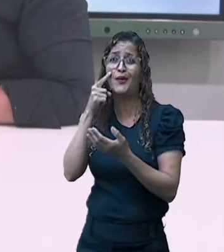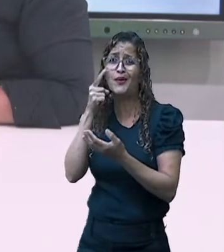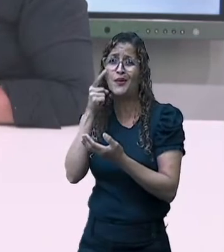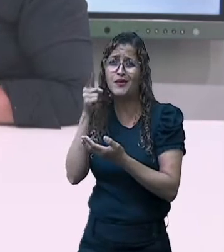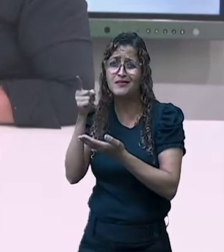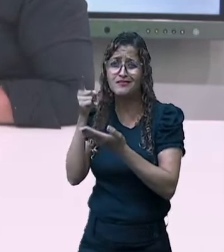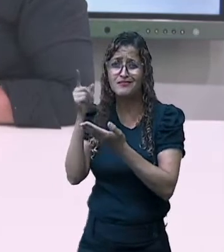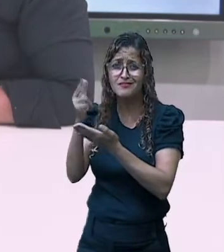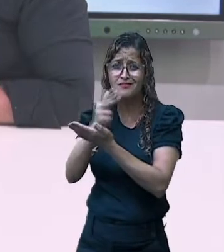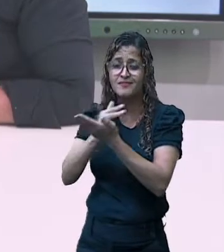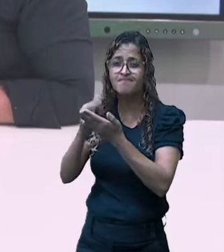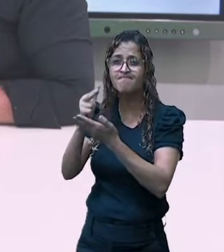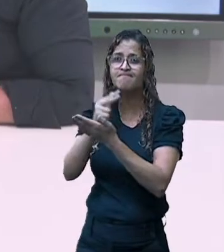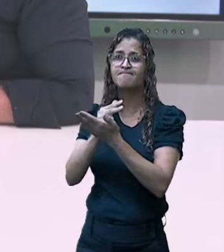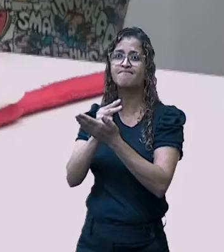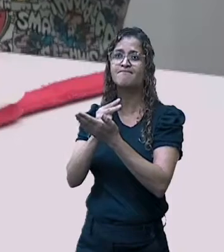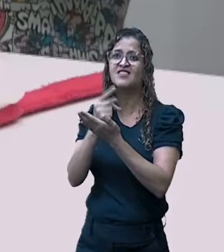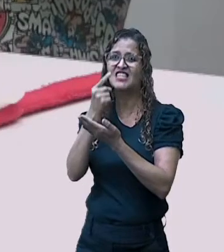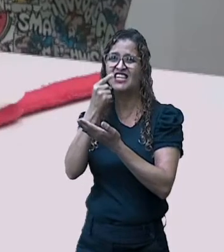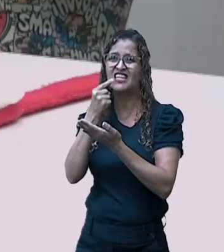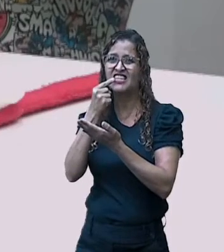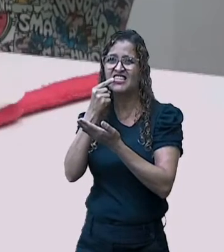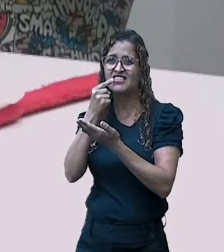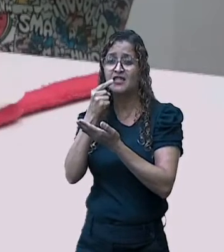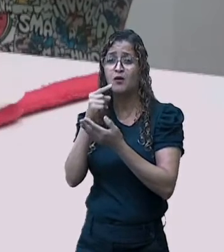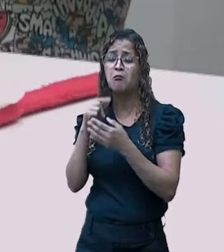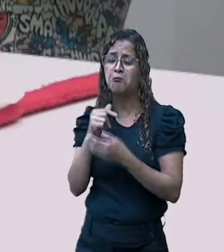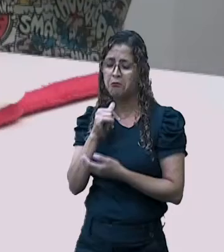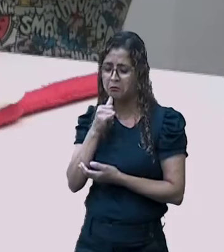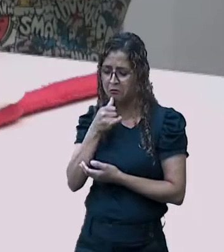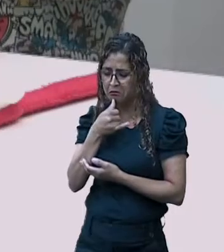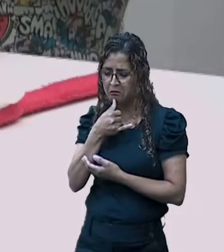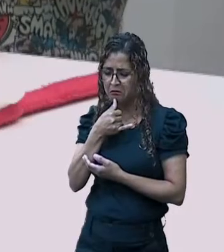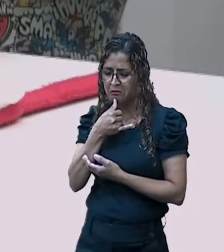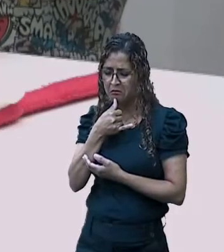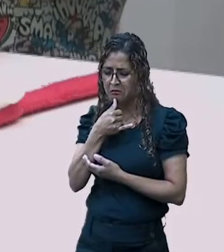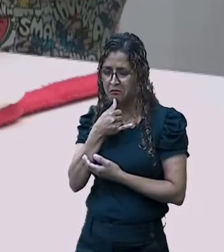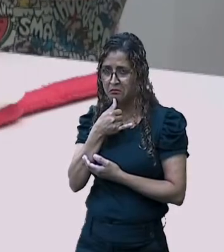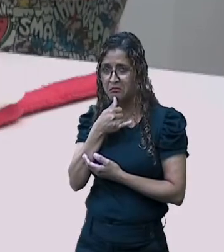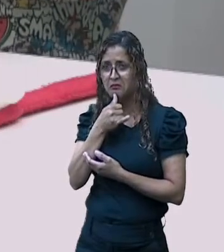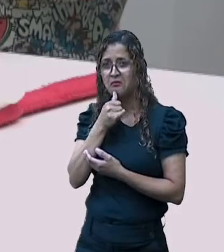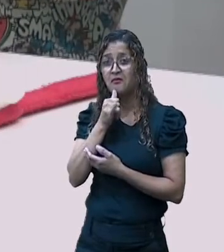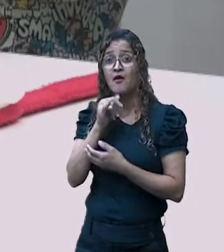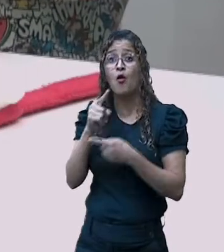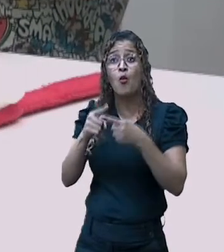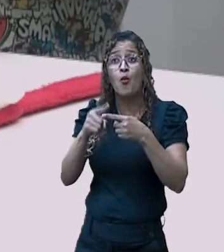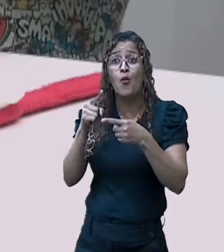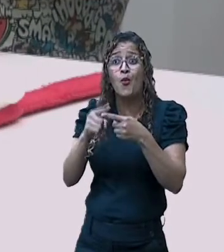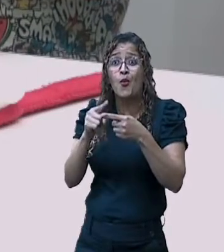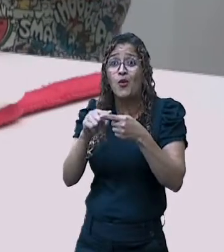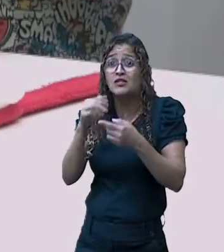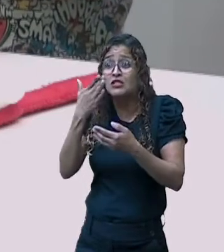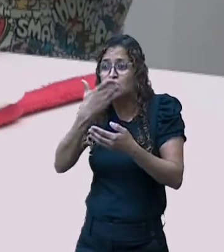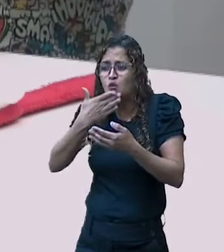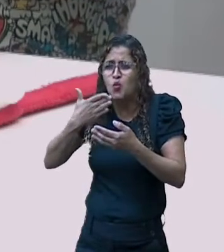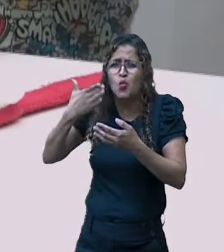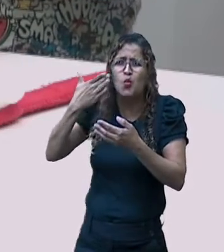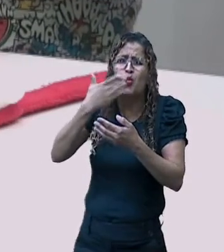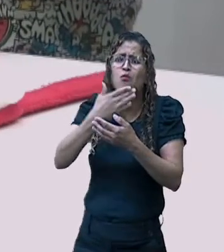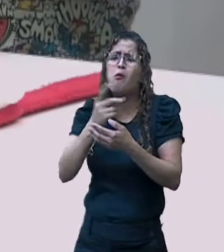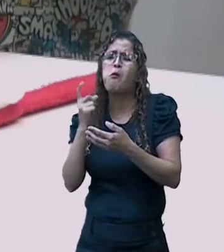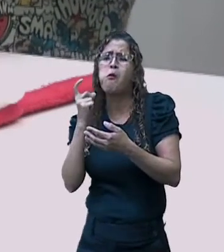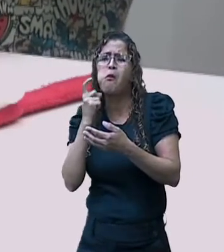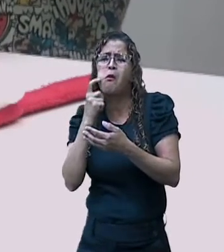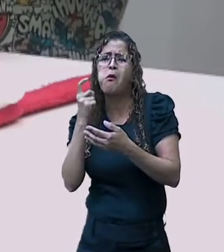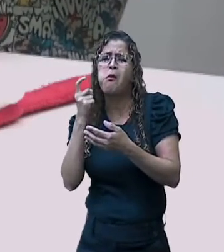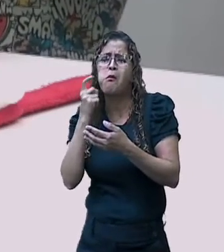vocês observarem bem, ele está com uma carinha triste. Por quê? Ele está lotado de doces, de bala,